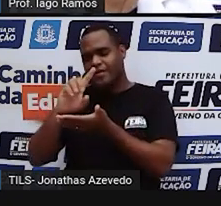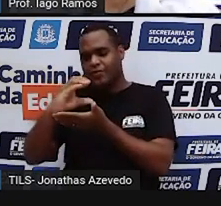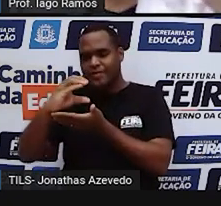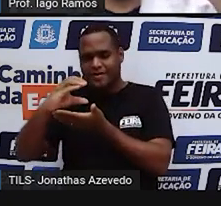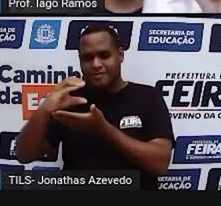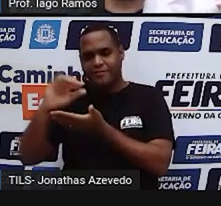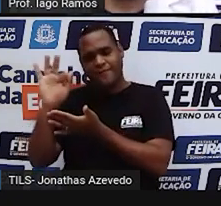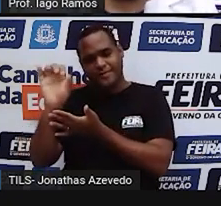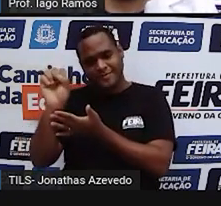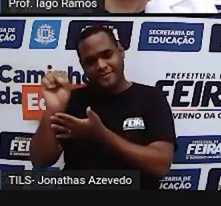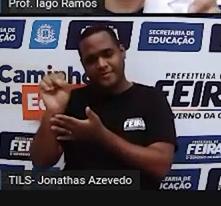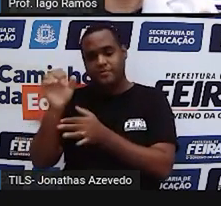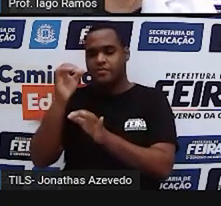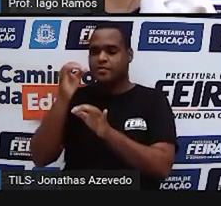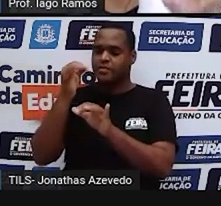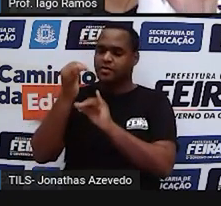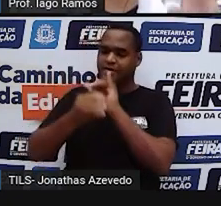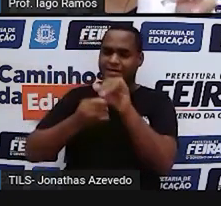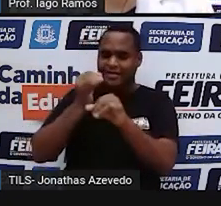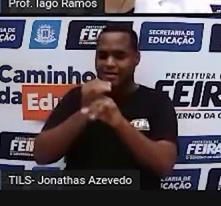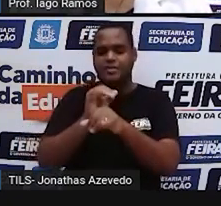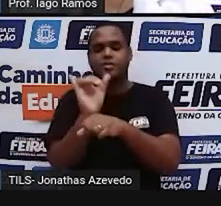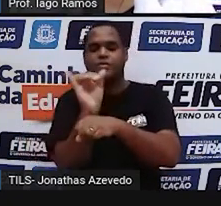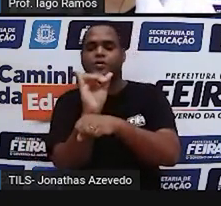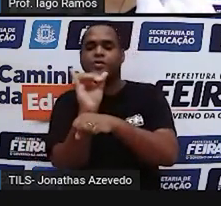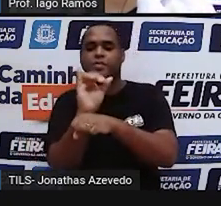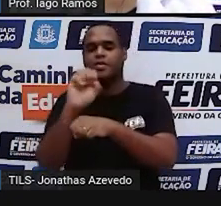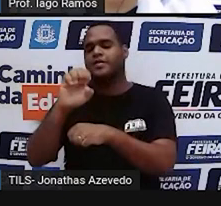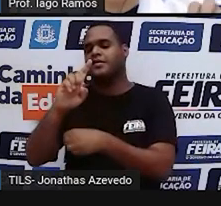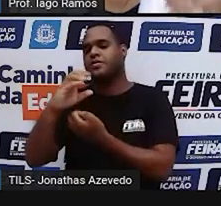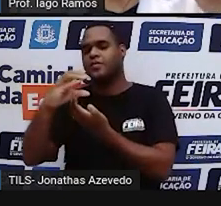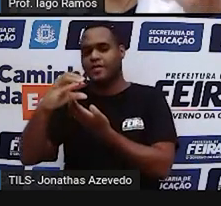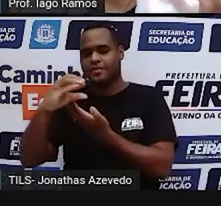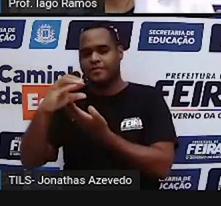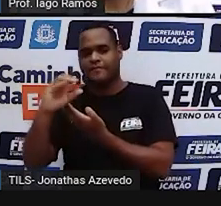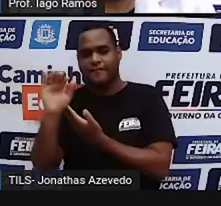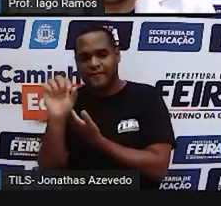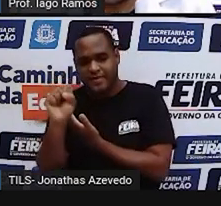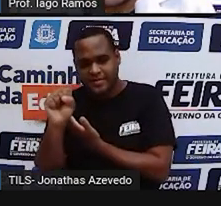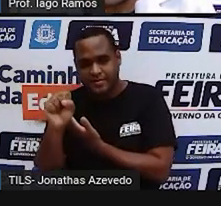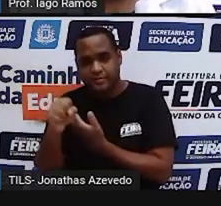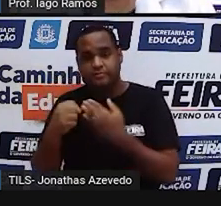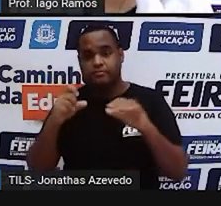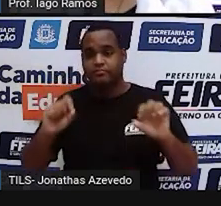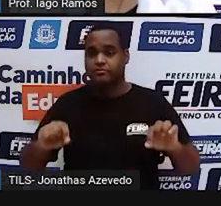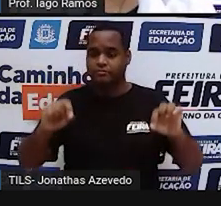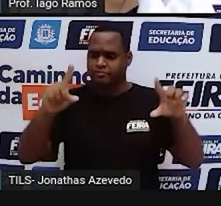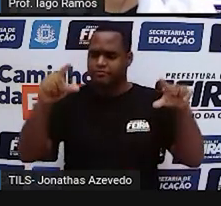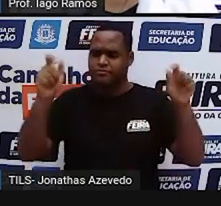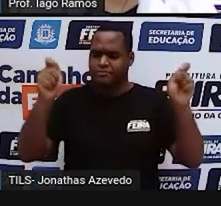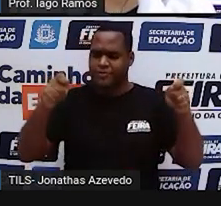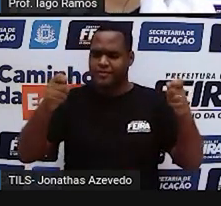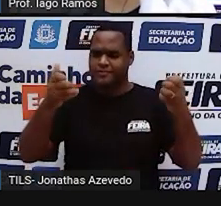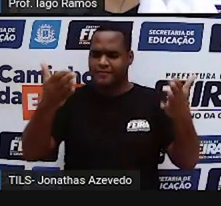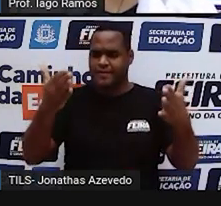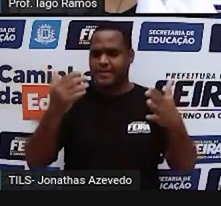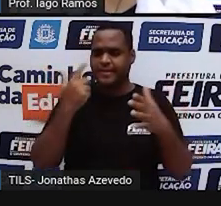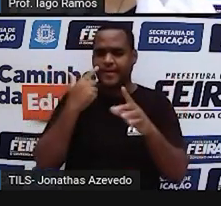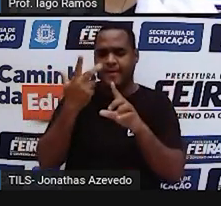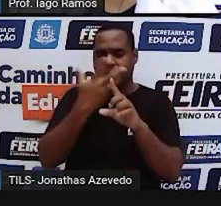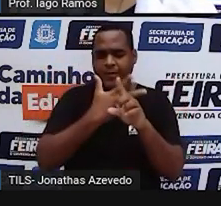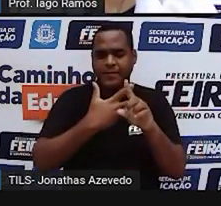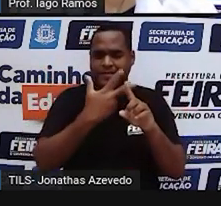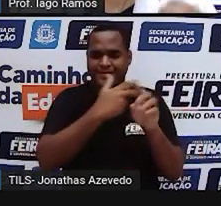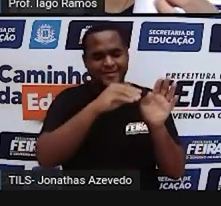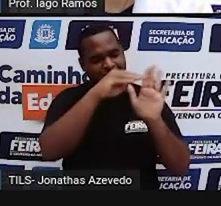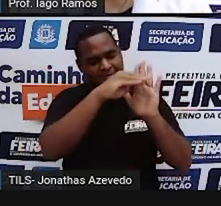de Santana vai no YouTube coloca lá Seduc Feira de Santana abre o canal certo procura